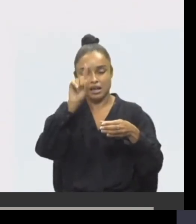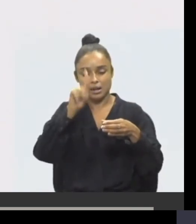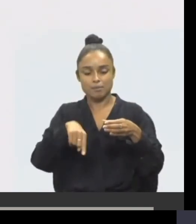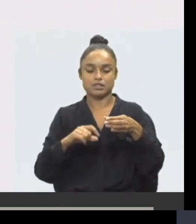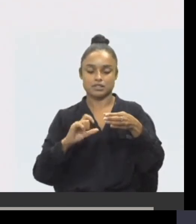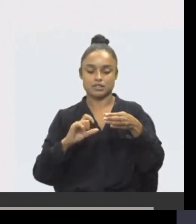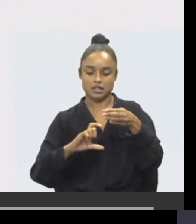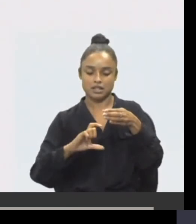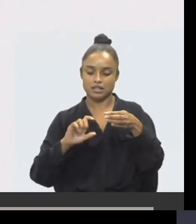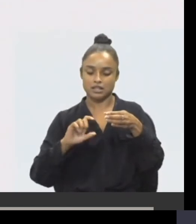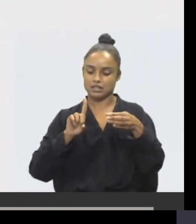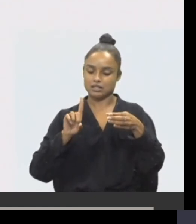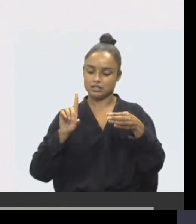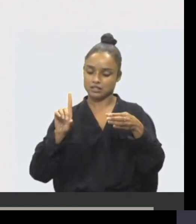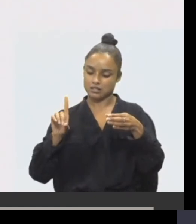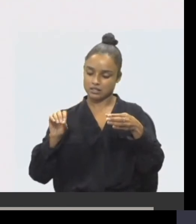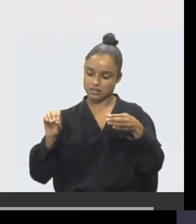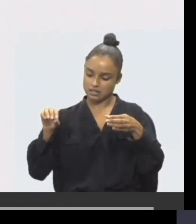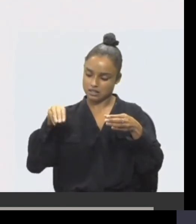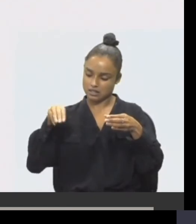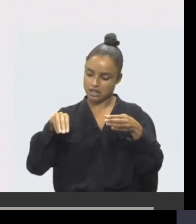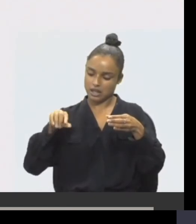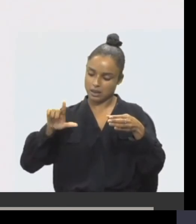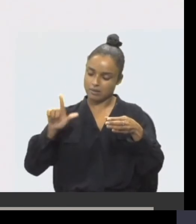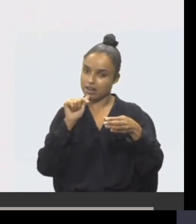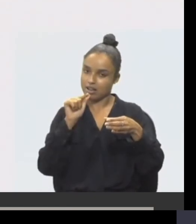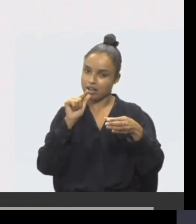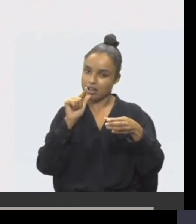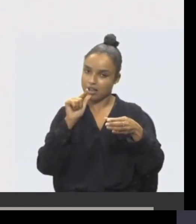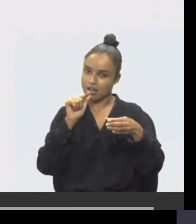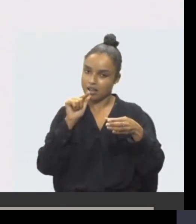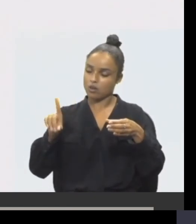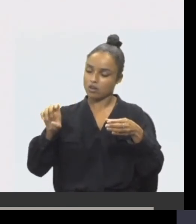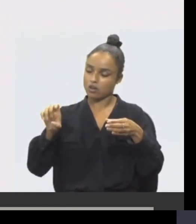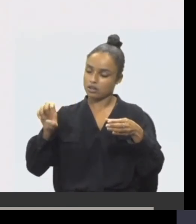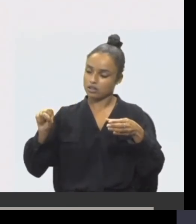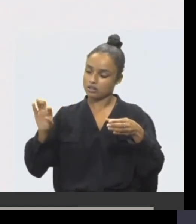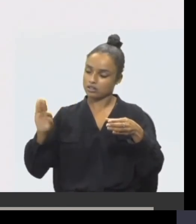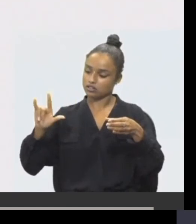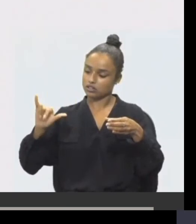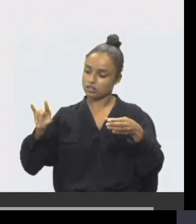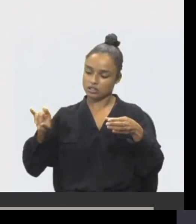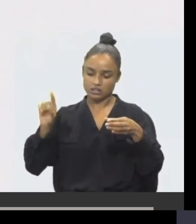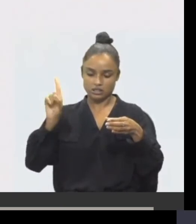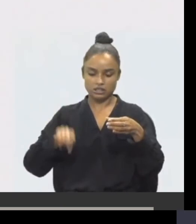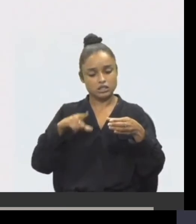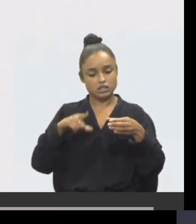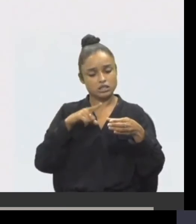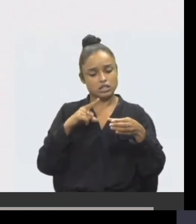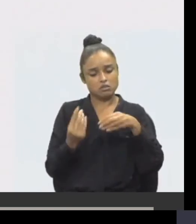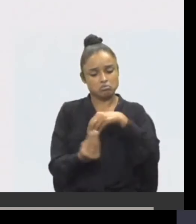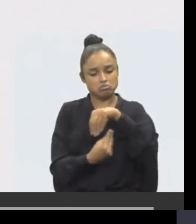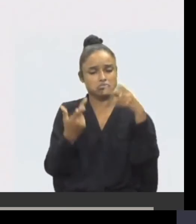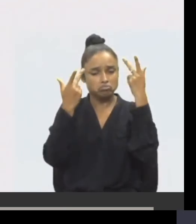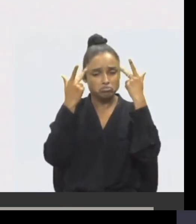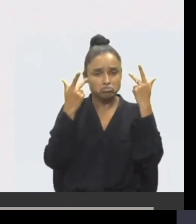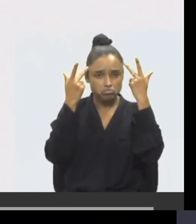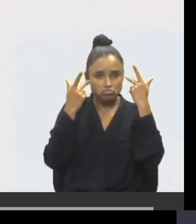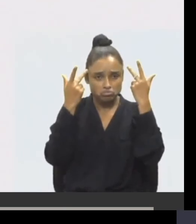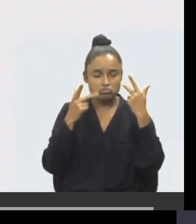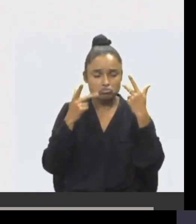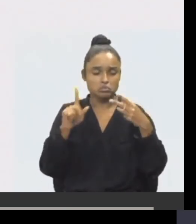destilada, eu vou ter uma solução normal, porque eu não estou no meu grau de saturação do composto no